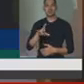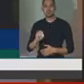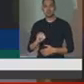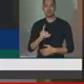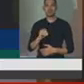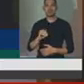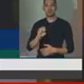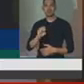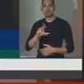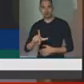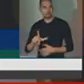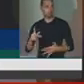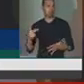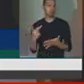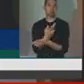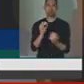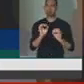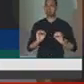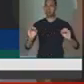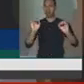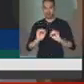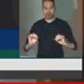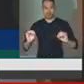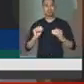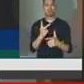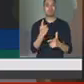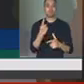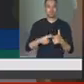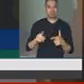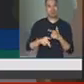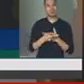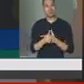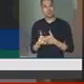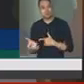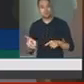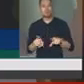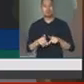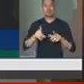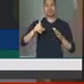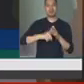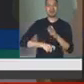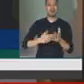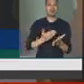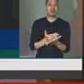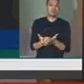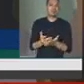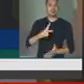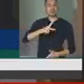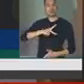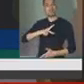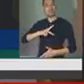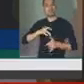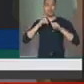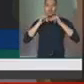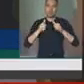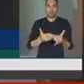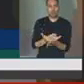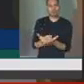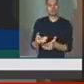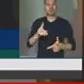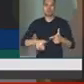E nós temos aí esse problema das tarifas que já vem desde a privatização da energia. Então, nós estamos